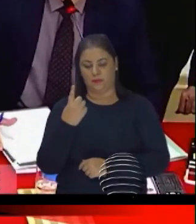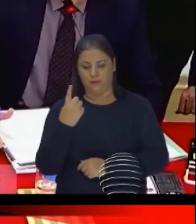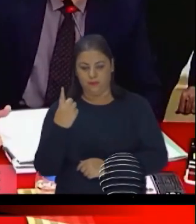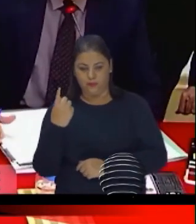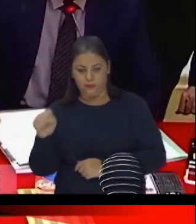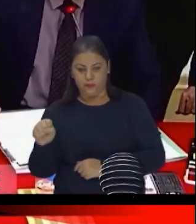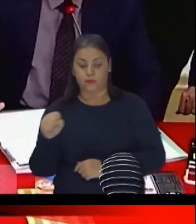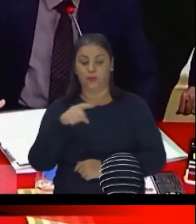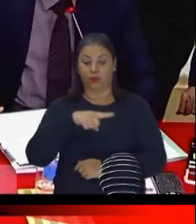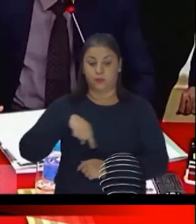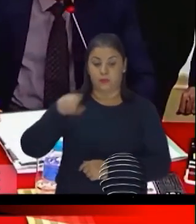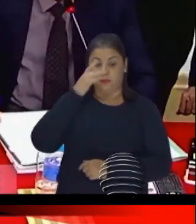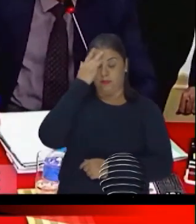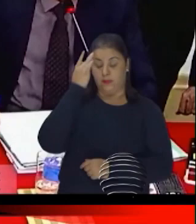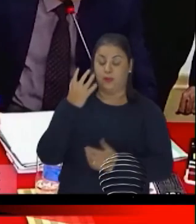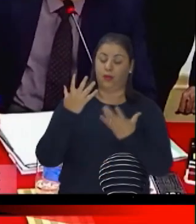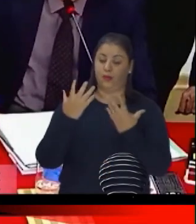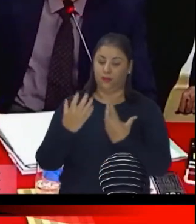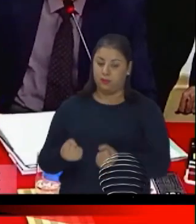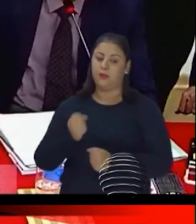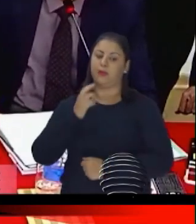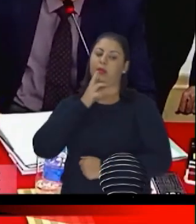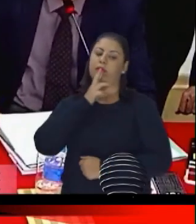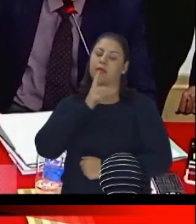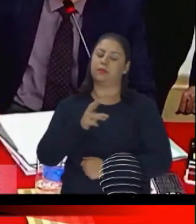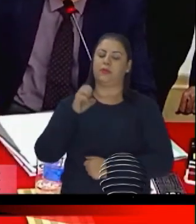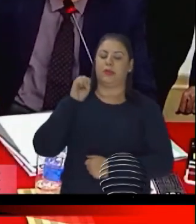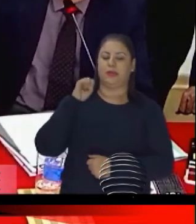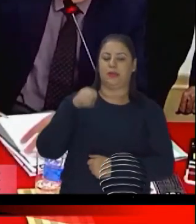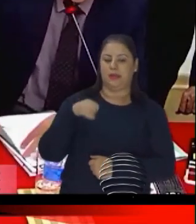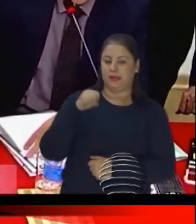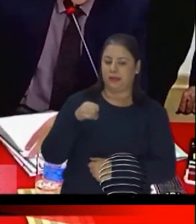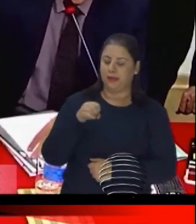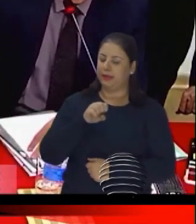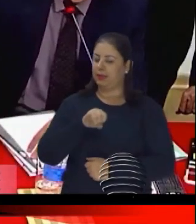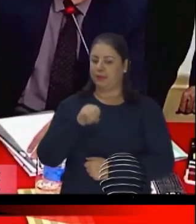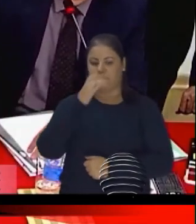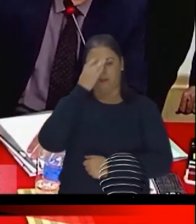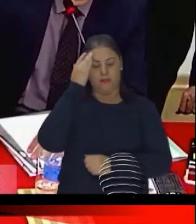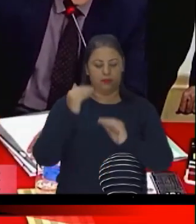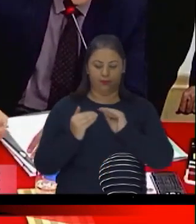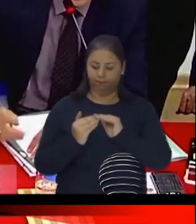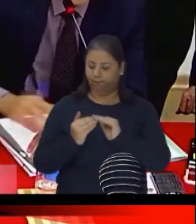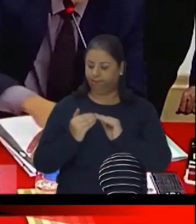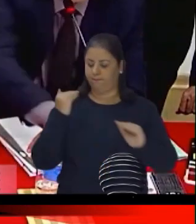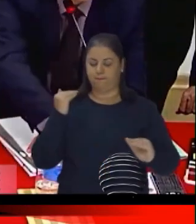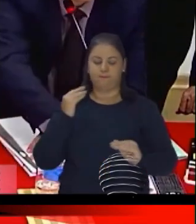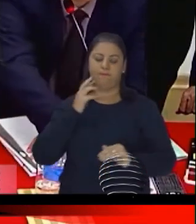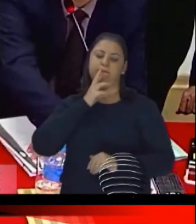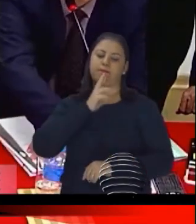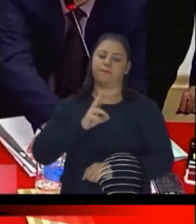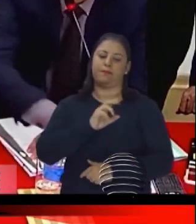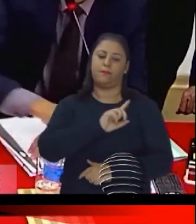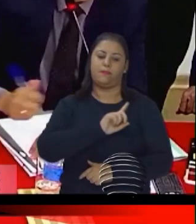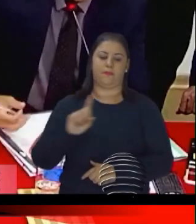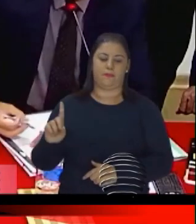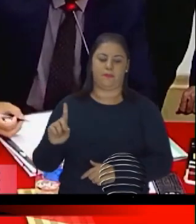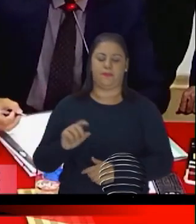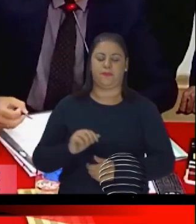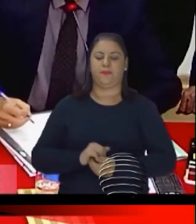864/18. Aqueles que forem favoráveis, digam sim. Aqueles que forem contrários, digam não.